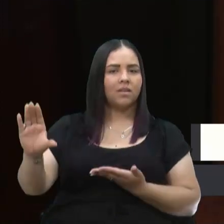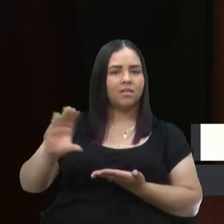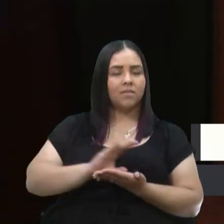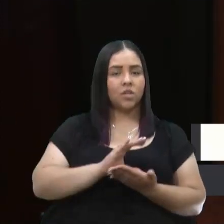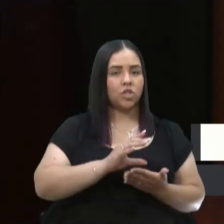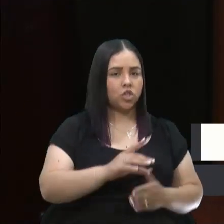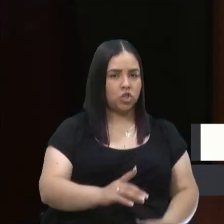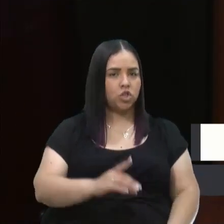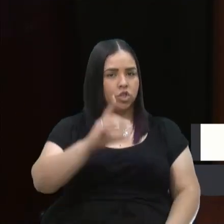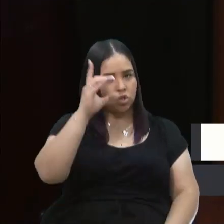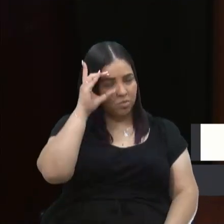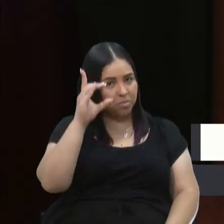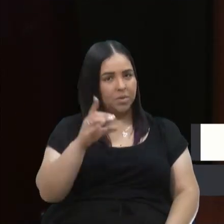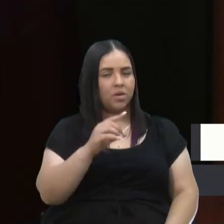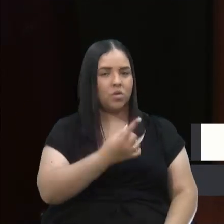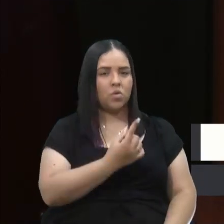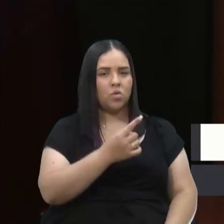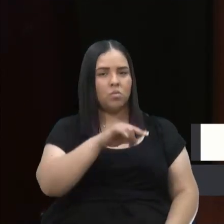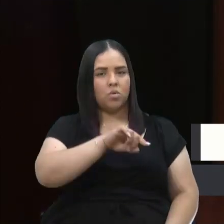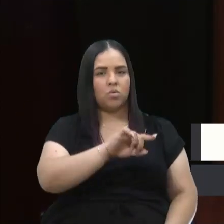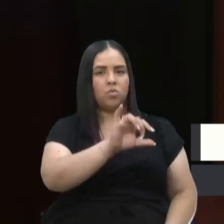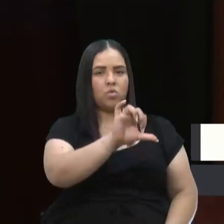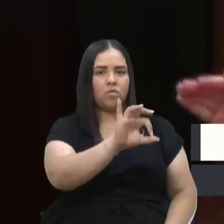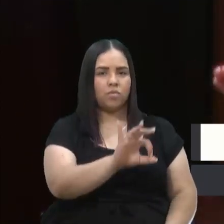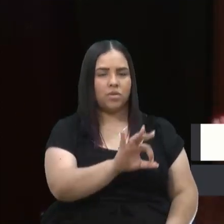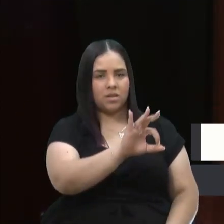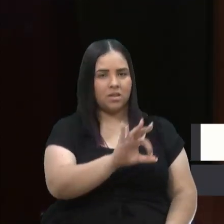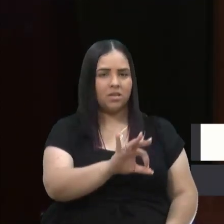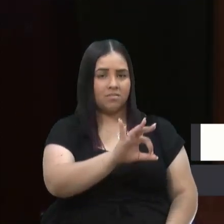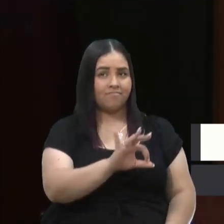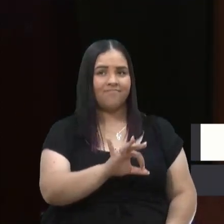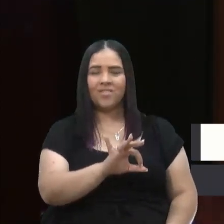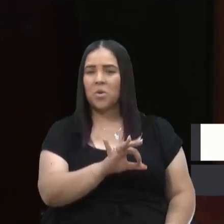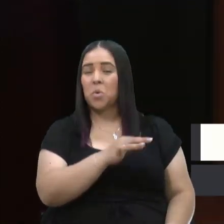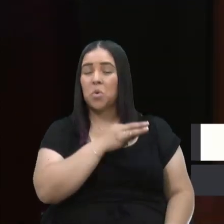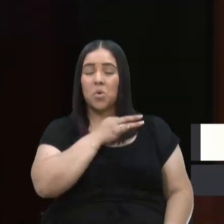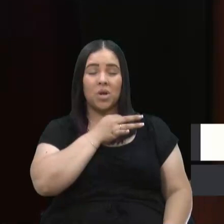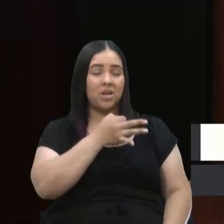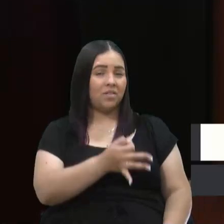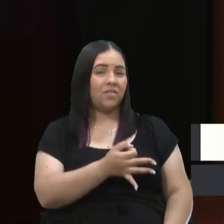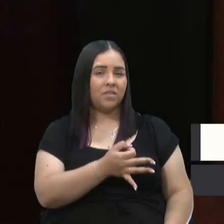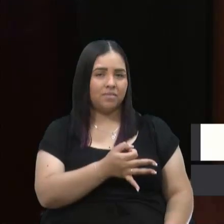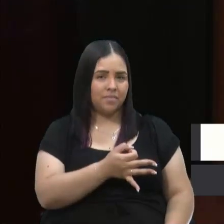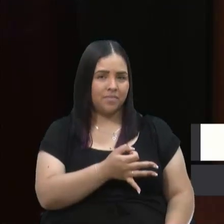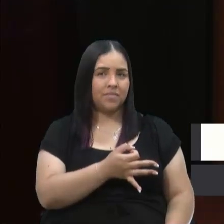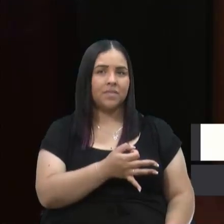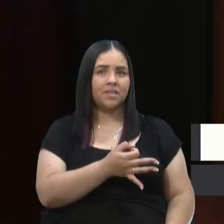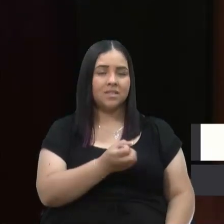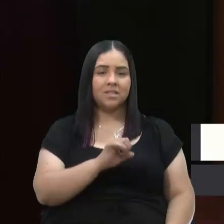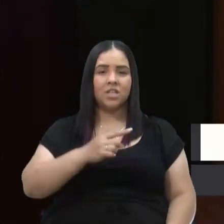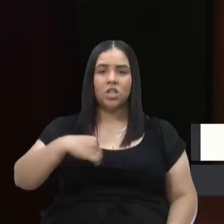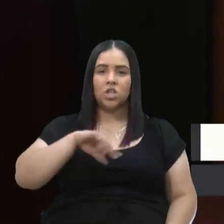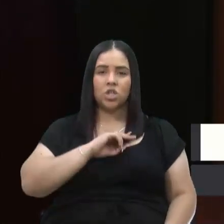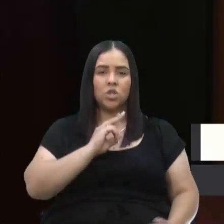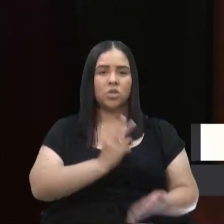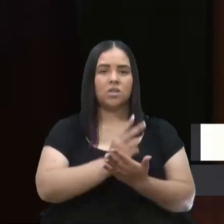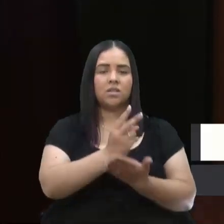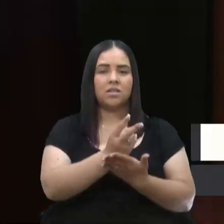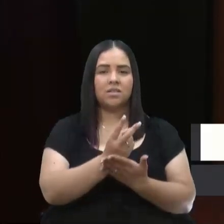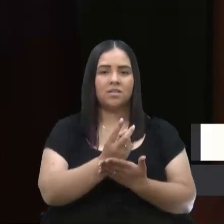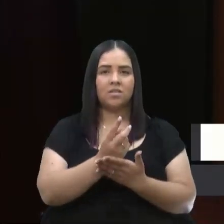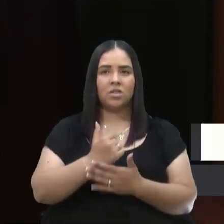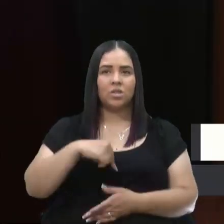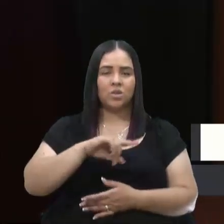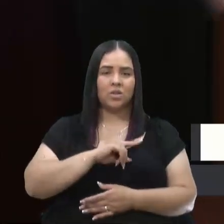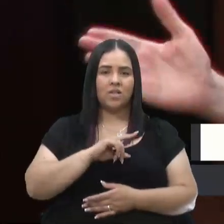Dilma, pasmem, 1,9%. Terrível, vereador Cadore, terrível. Se nós continuássemos naquele ritmo, nós viraríamos